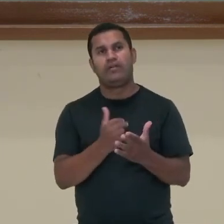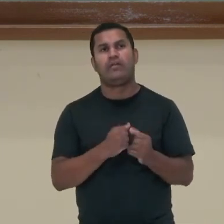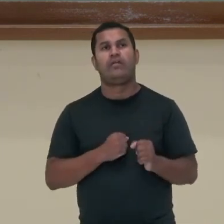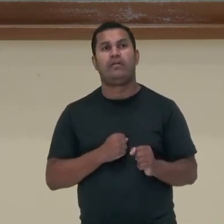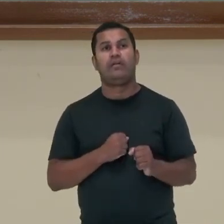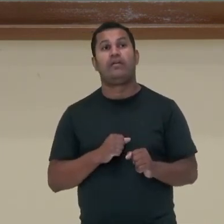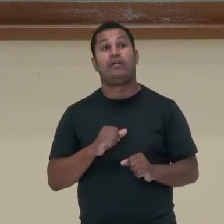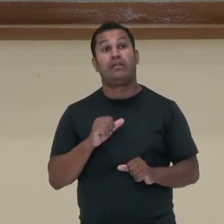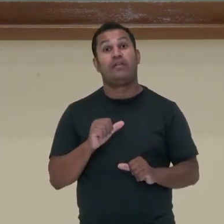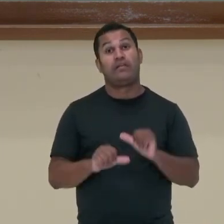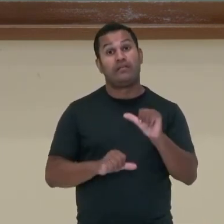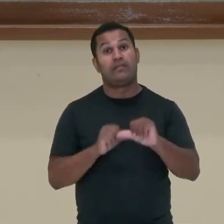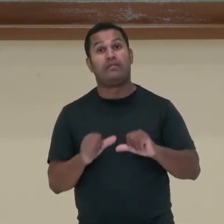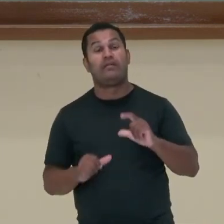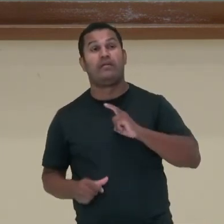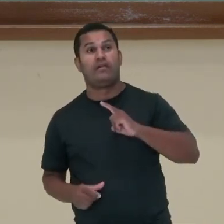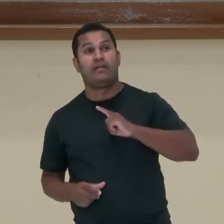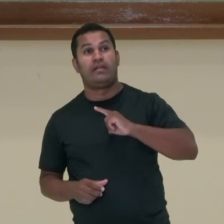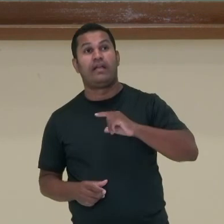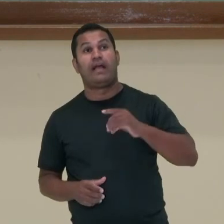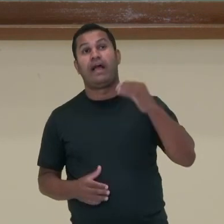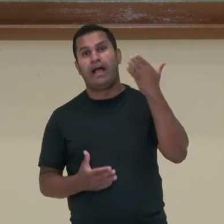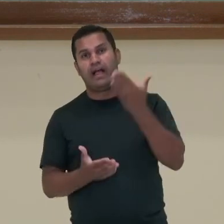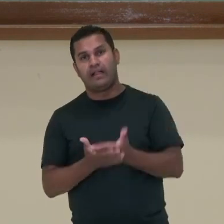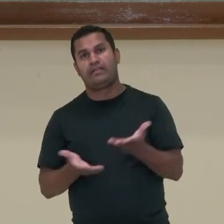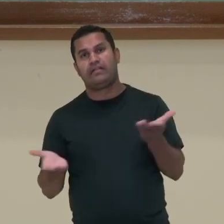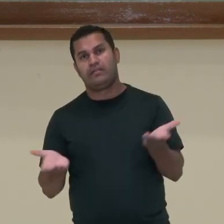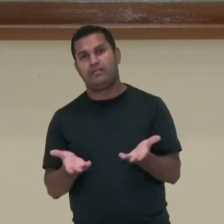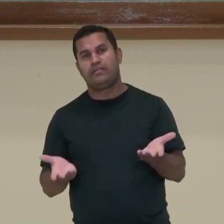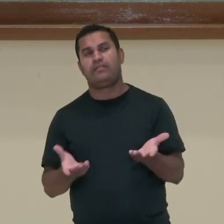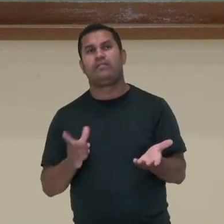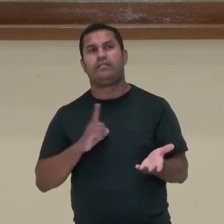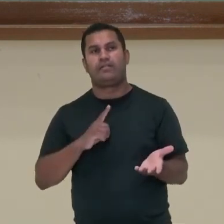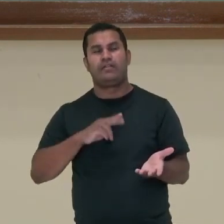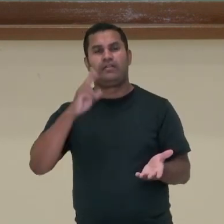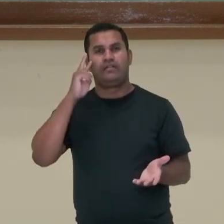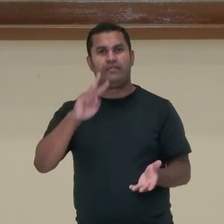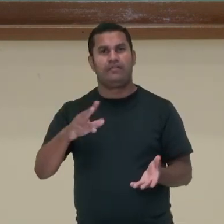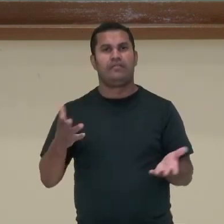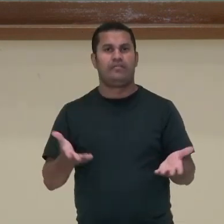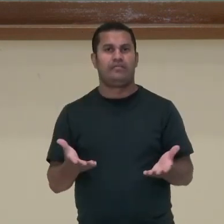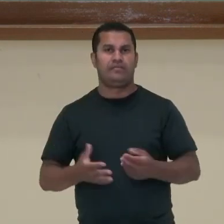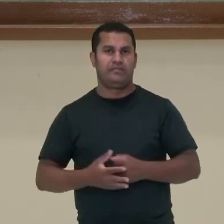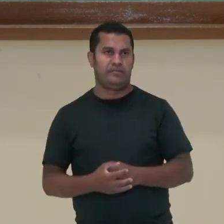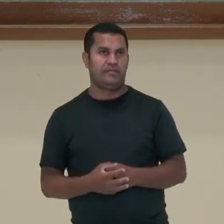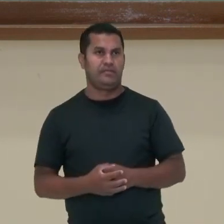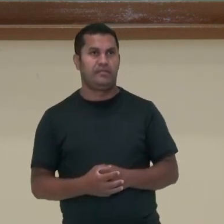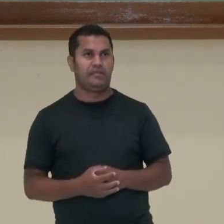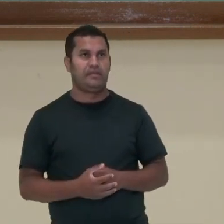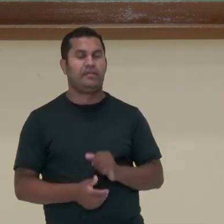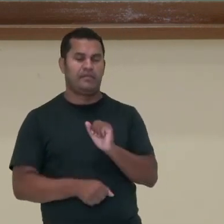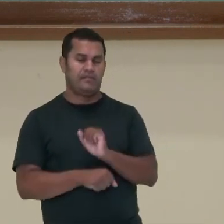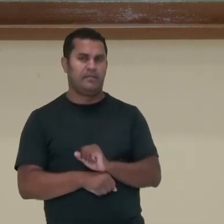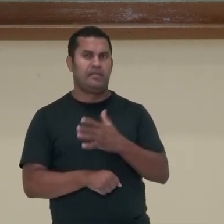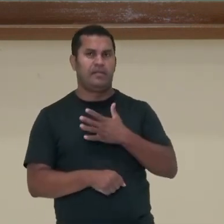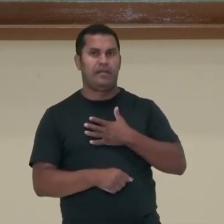refletir exatamente nas evoluções até esse momento contemporâneo que nós vivemos hoje, ok? Espero que essa aula tenha sido